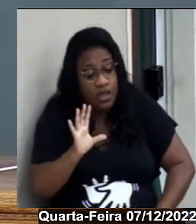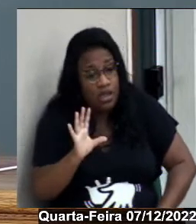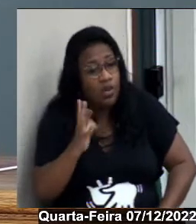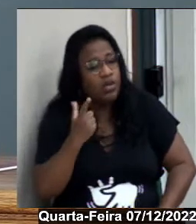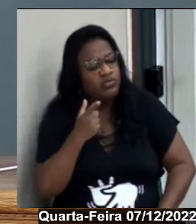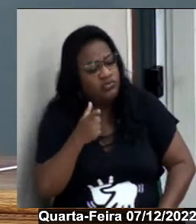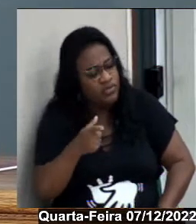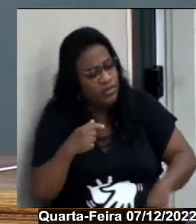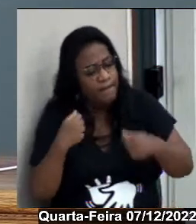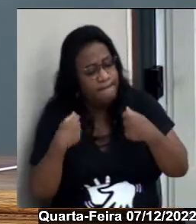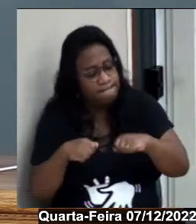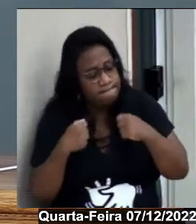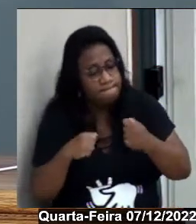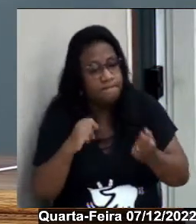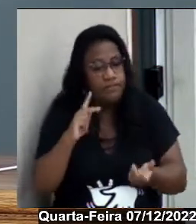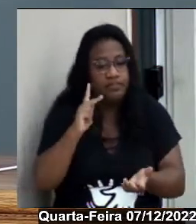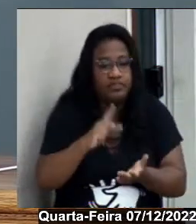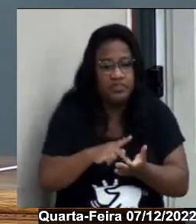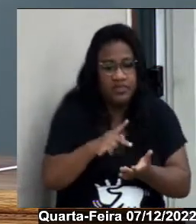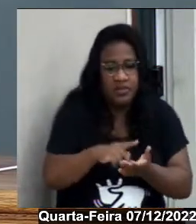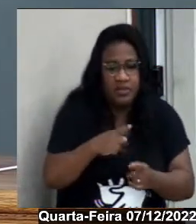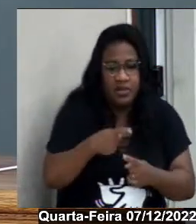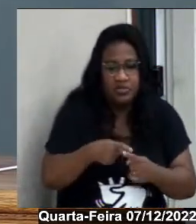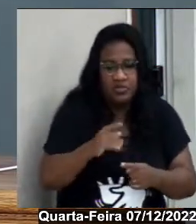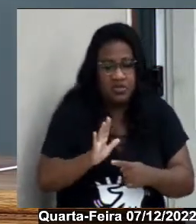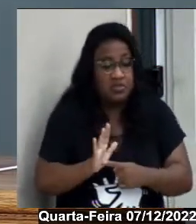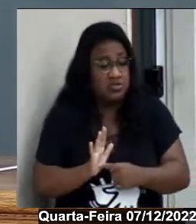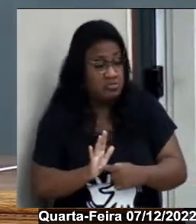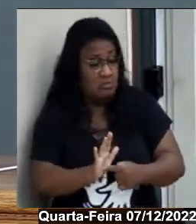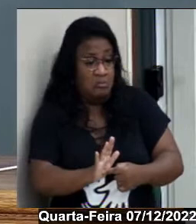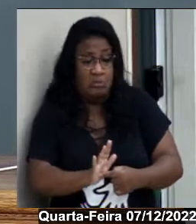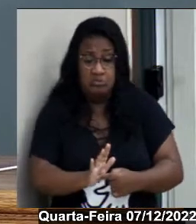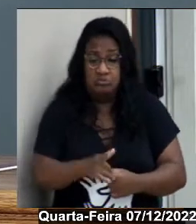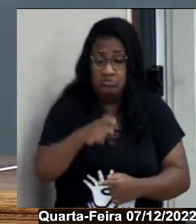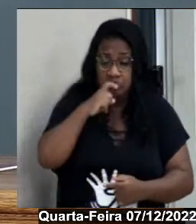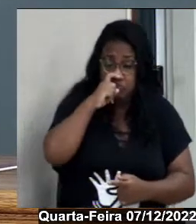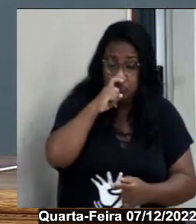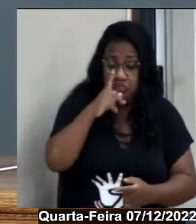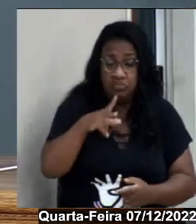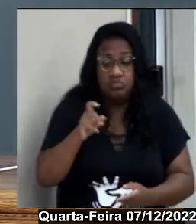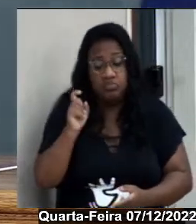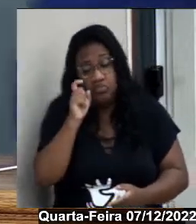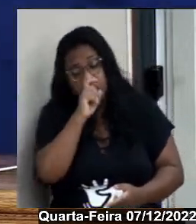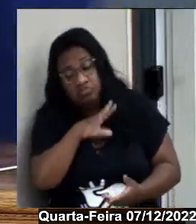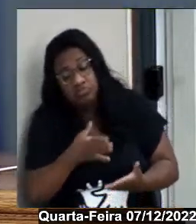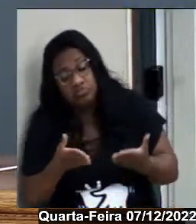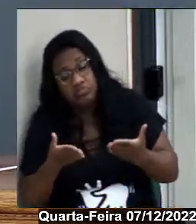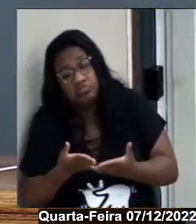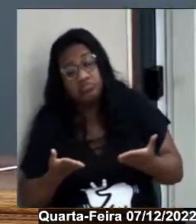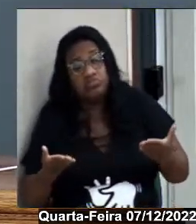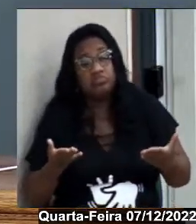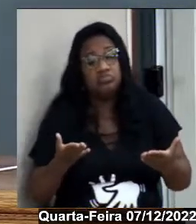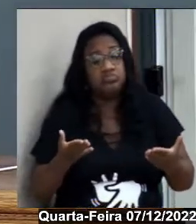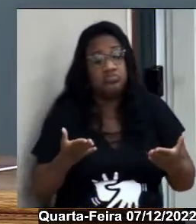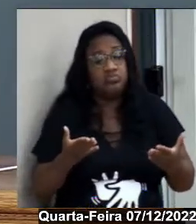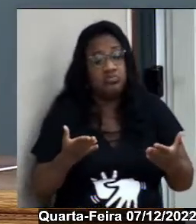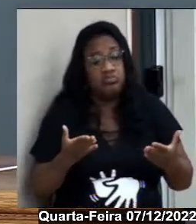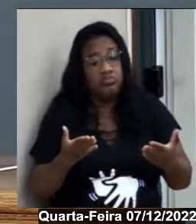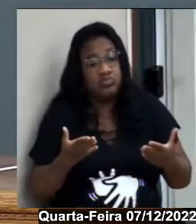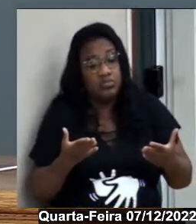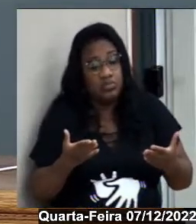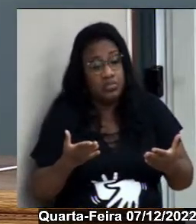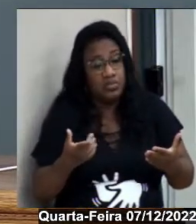eu acho que o senhor tem que ser verdadeiro. O senhor gosta muito de fazer palanque e vir com muitas mentiras. Então, eu quero dizer ao senhor que não está